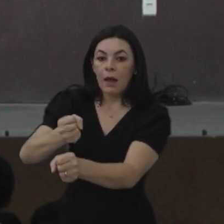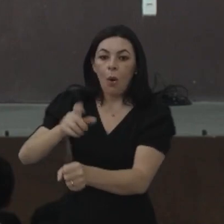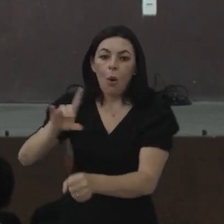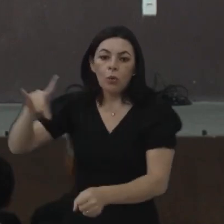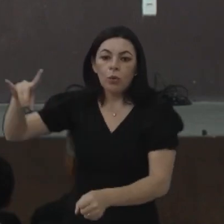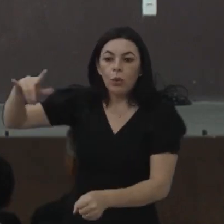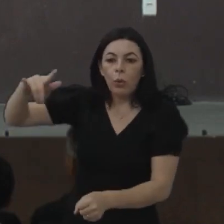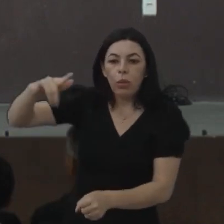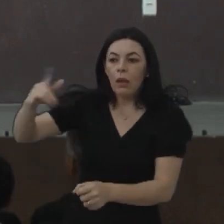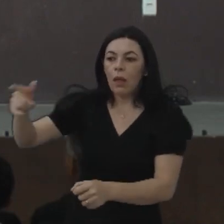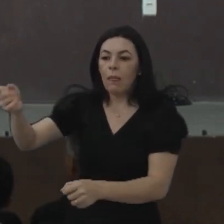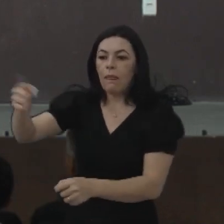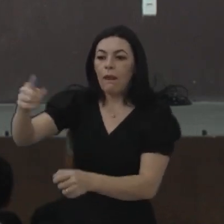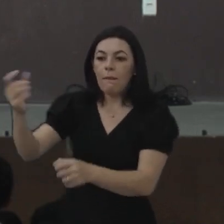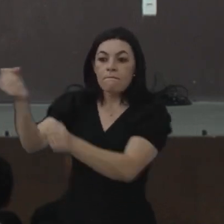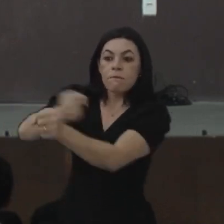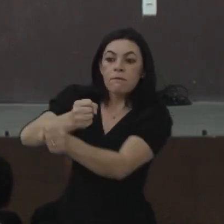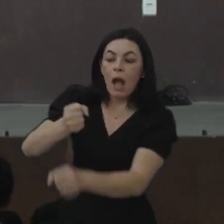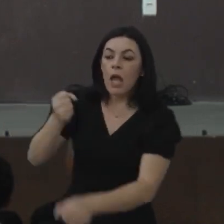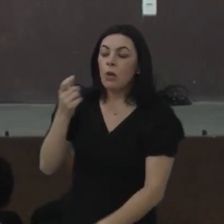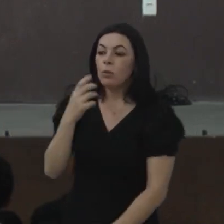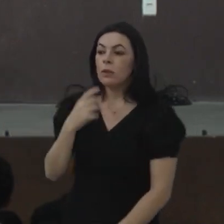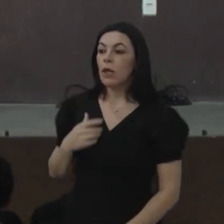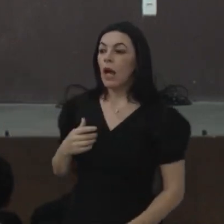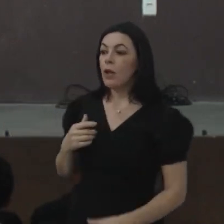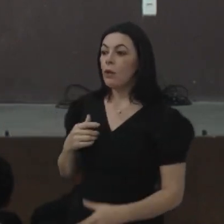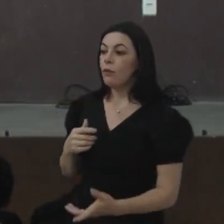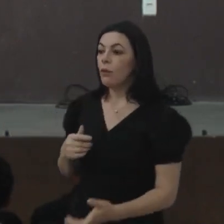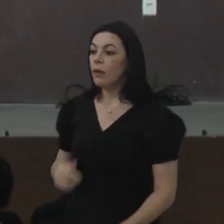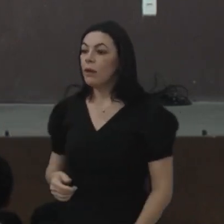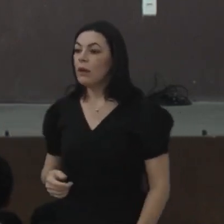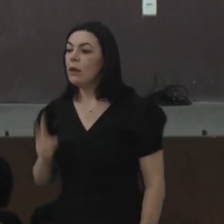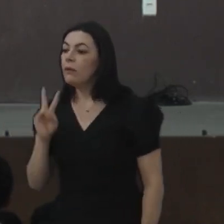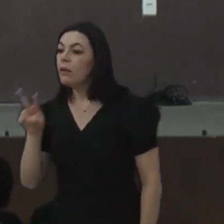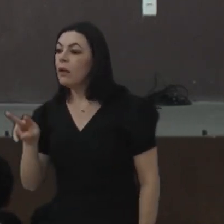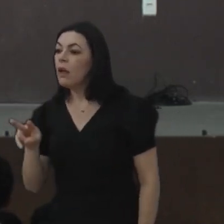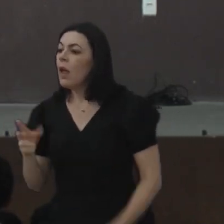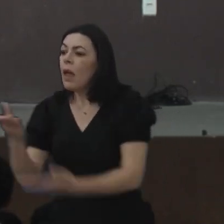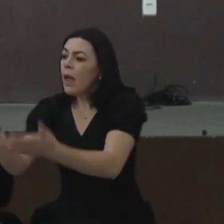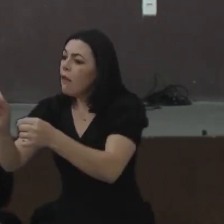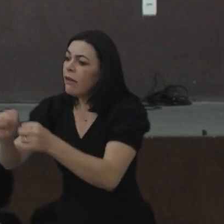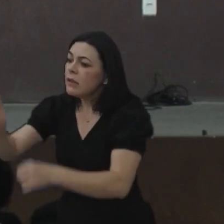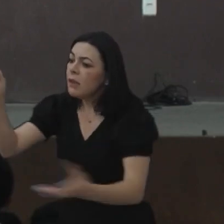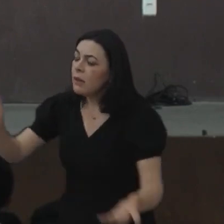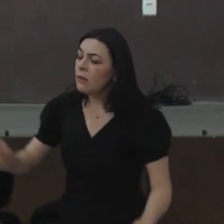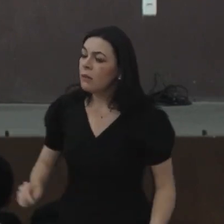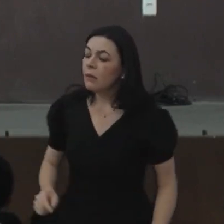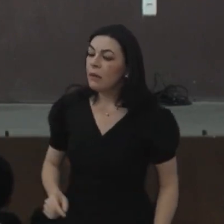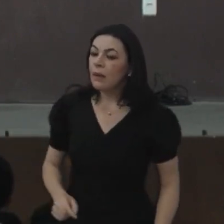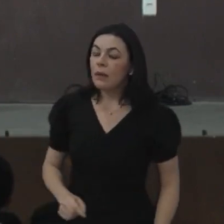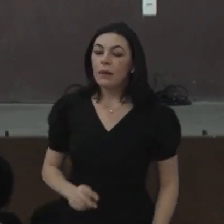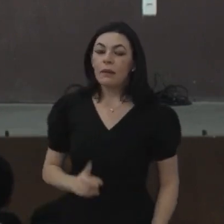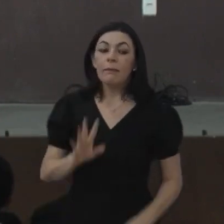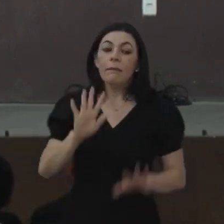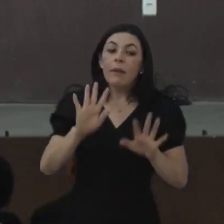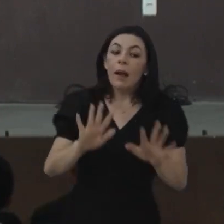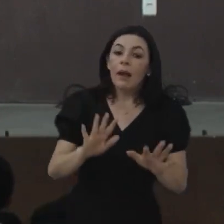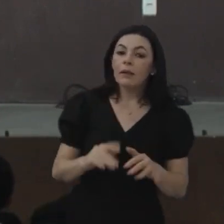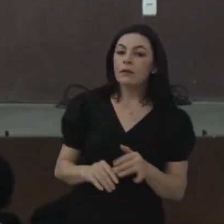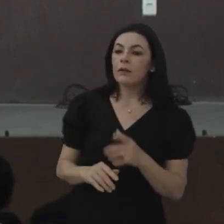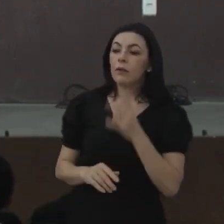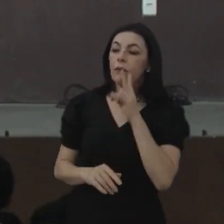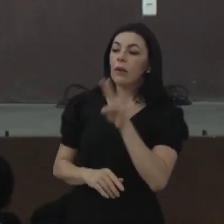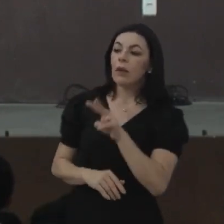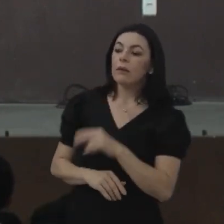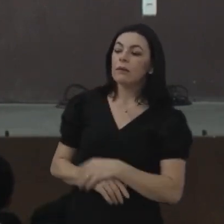ser ainda mais tecnológico. E aí eu chego lá e vejo aquilo ali. Eu digo, meu irmão, não faça isso não. Mas imagina que eu vejo e diga assim,